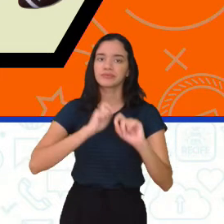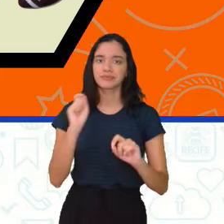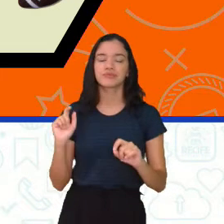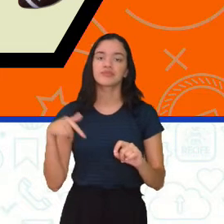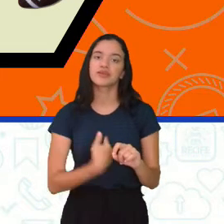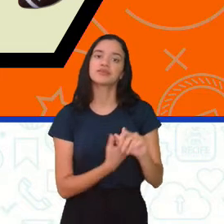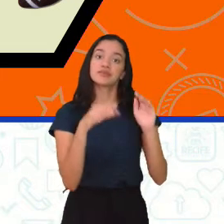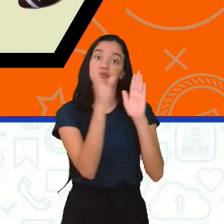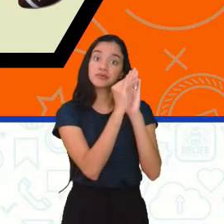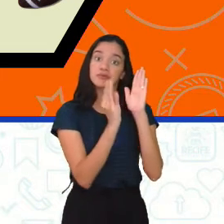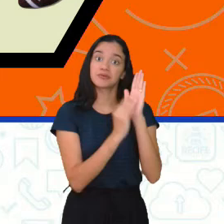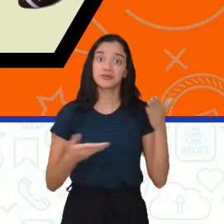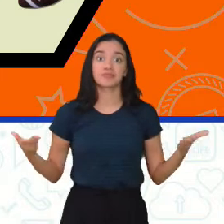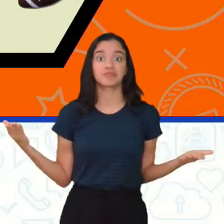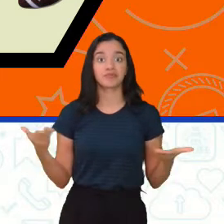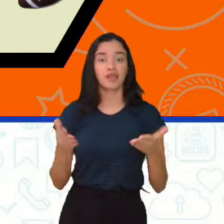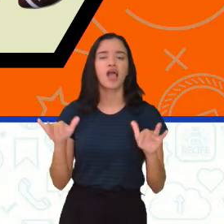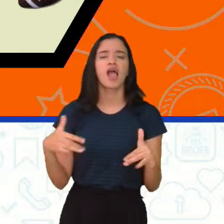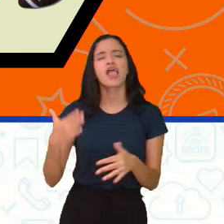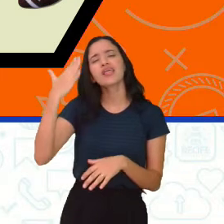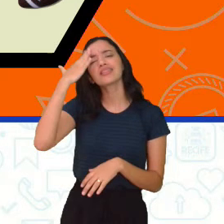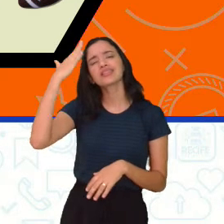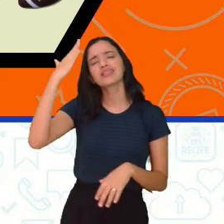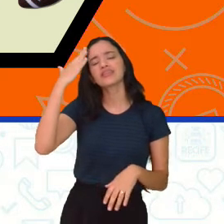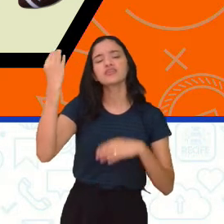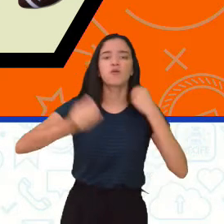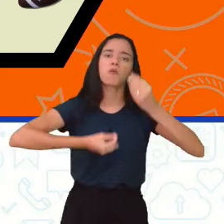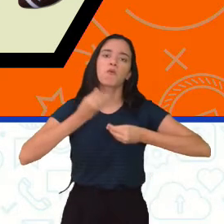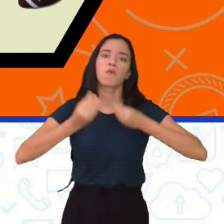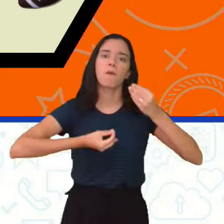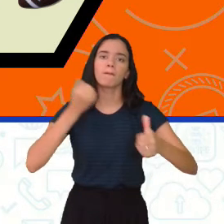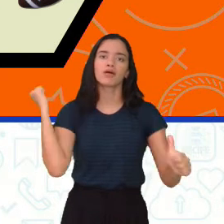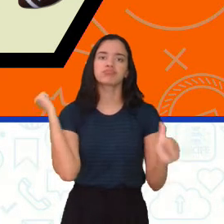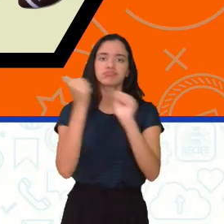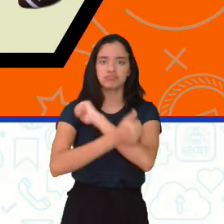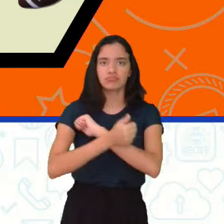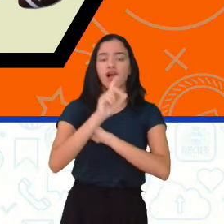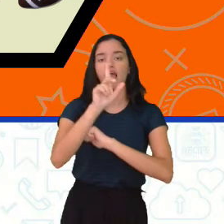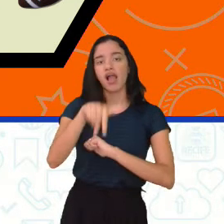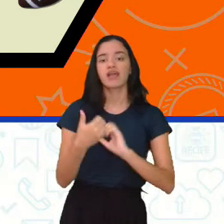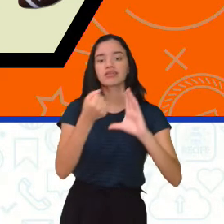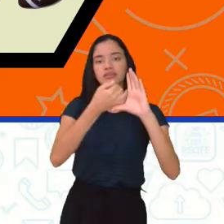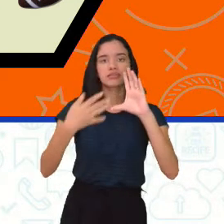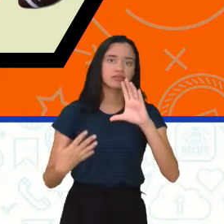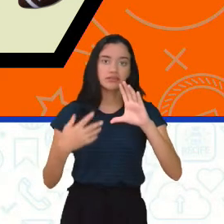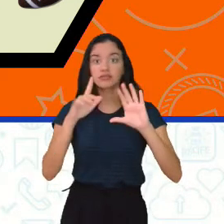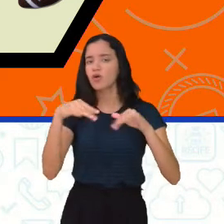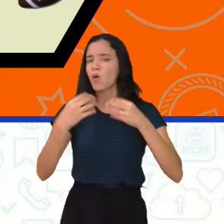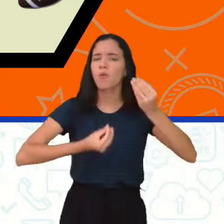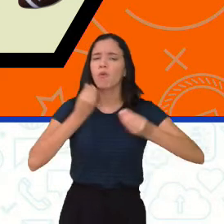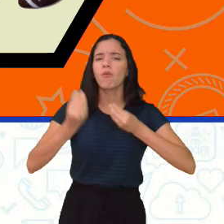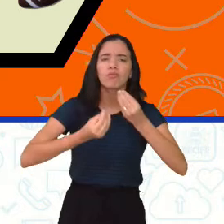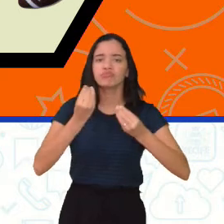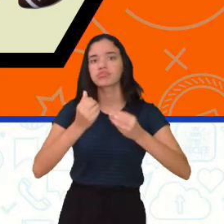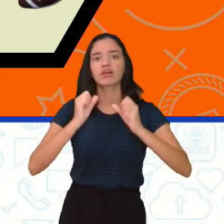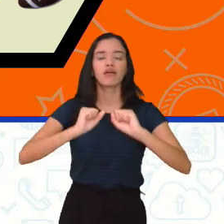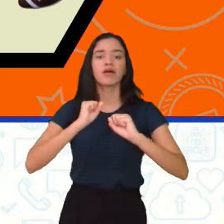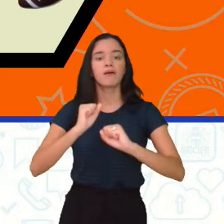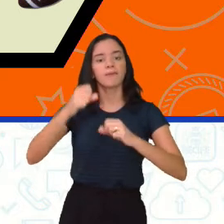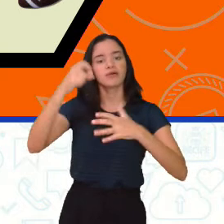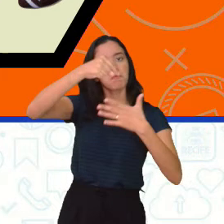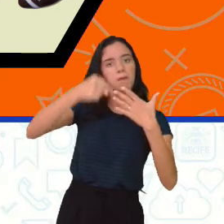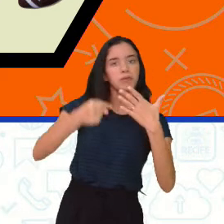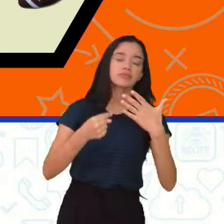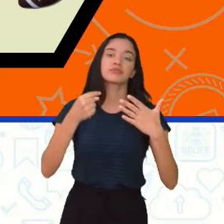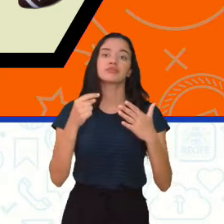nosso conteúdo de hoje. É entender aí como é que o esporte ele é caracterizado, né? Como é que a gente pode